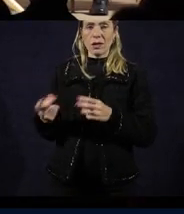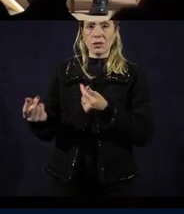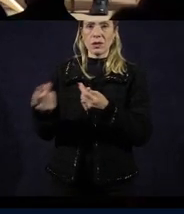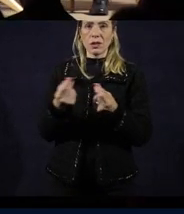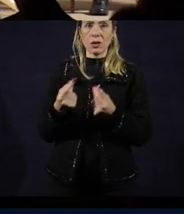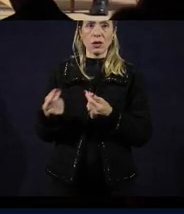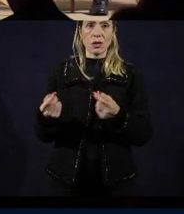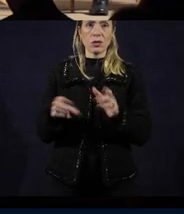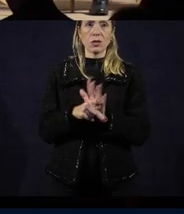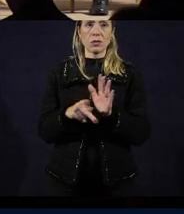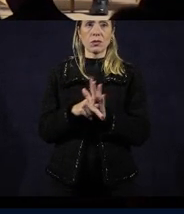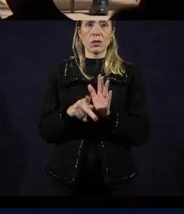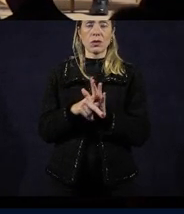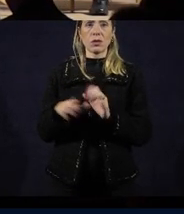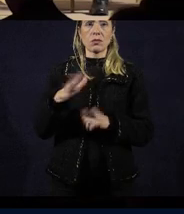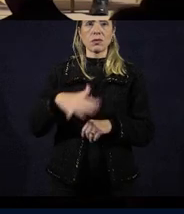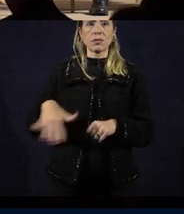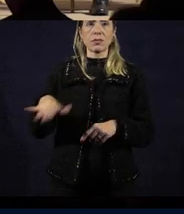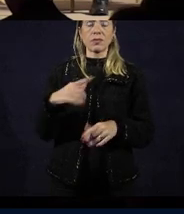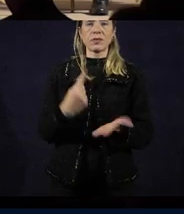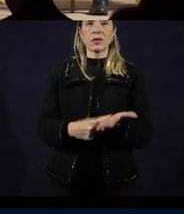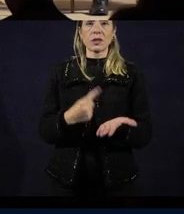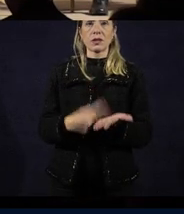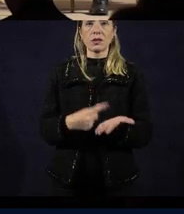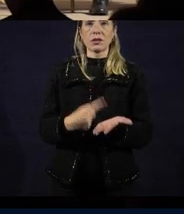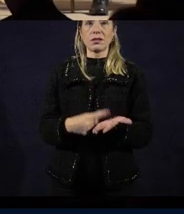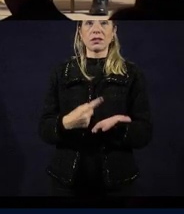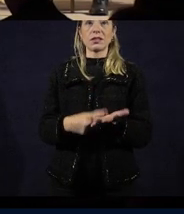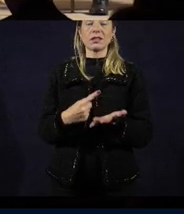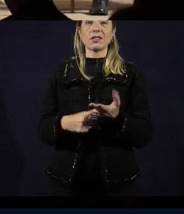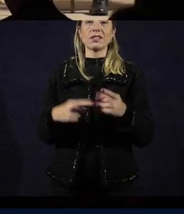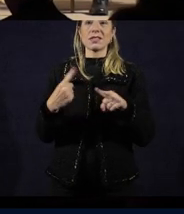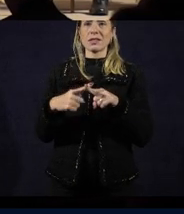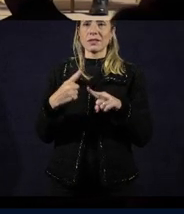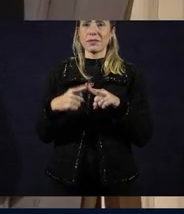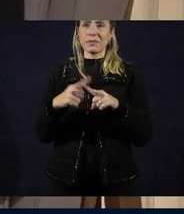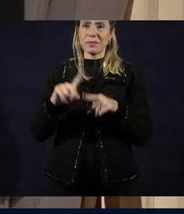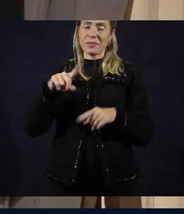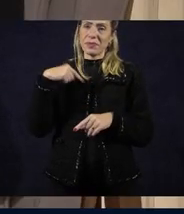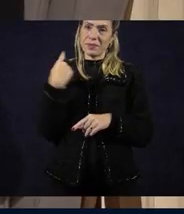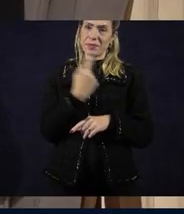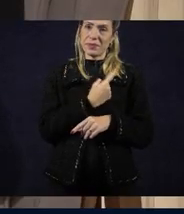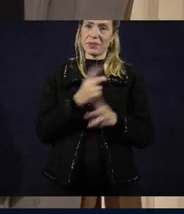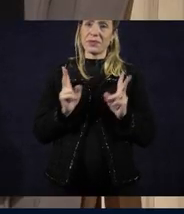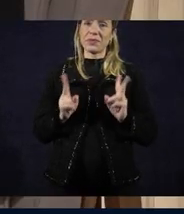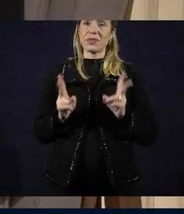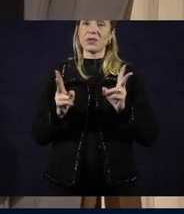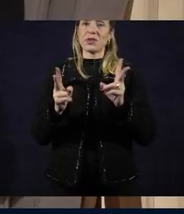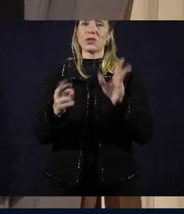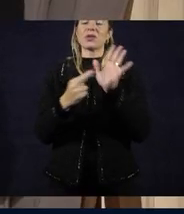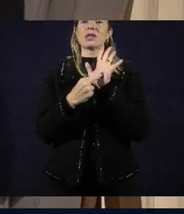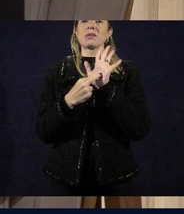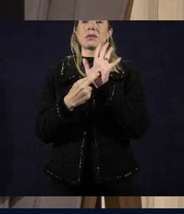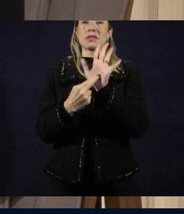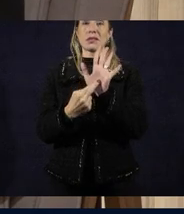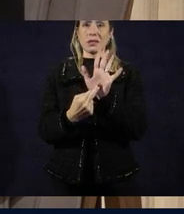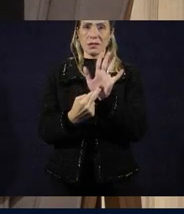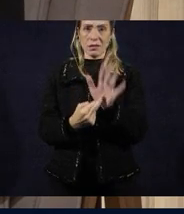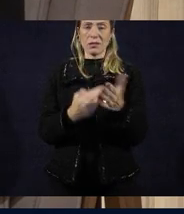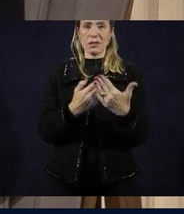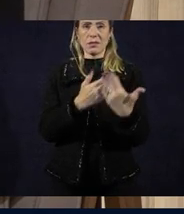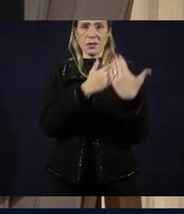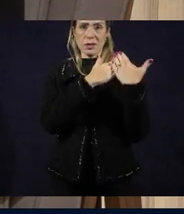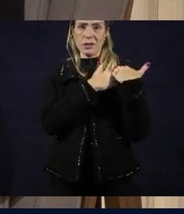capitais a gente tem essa visão de longo prazo que de fato o mercado de capitais vai continuar representando aí um grande papel